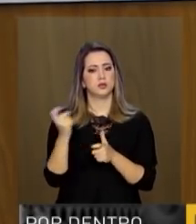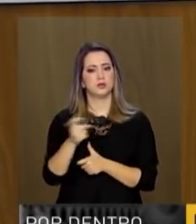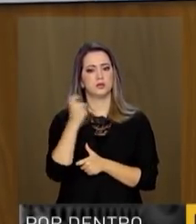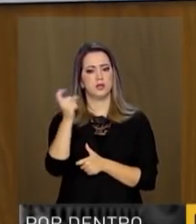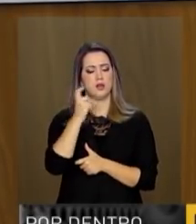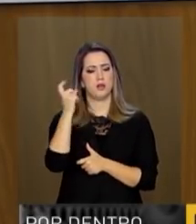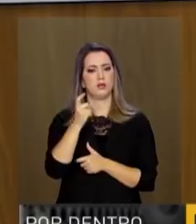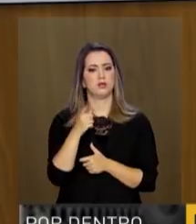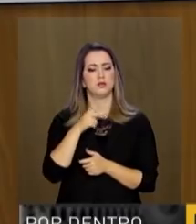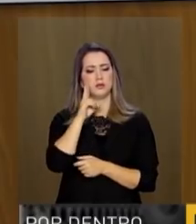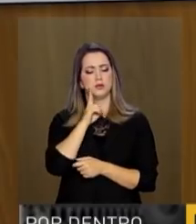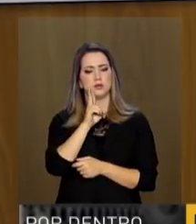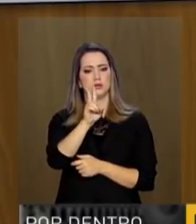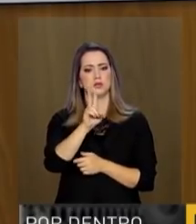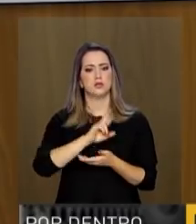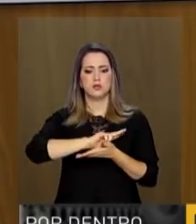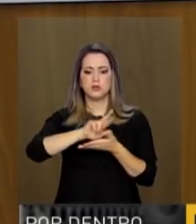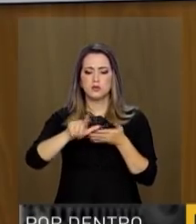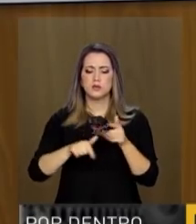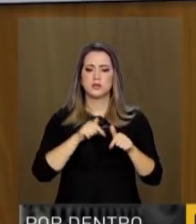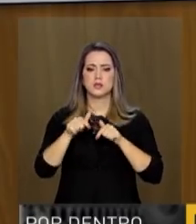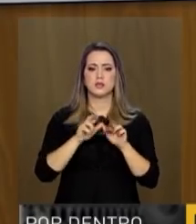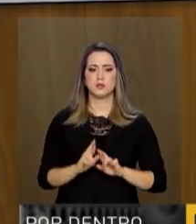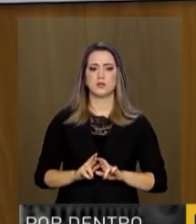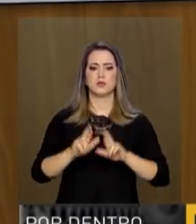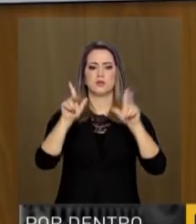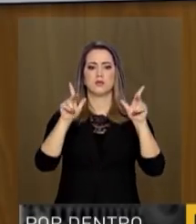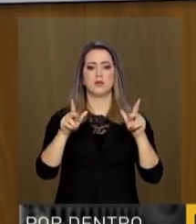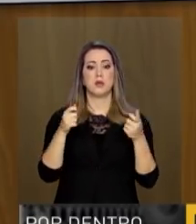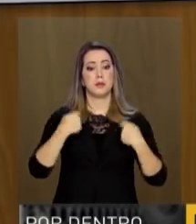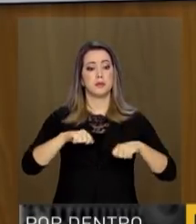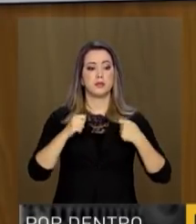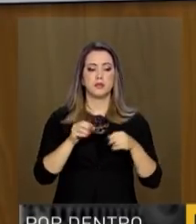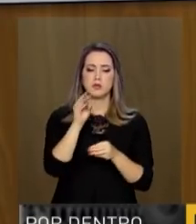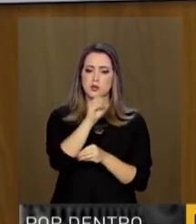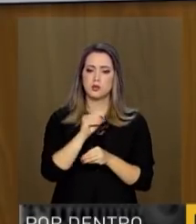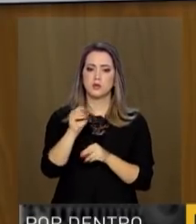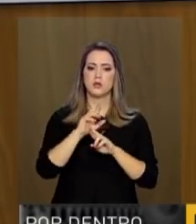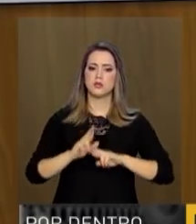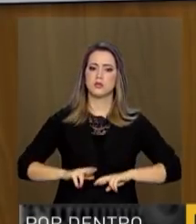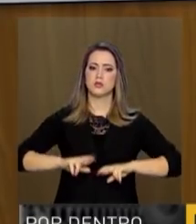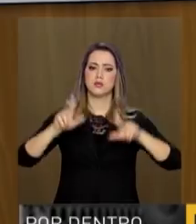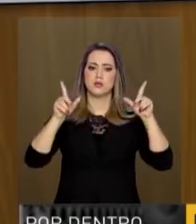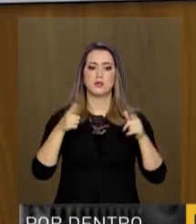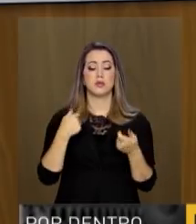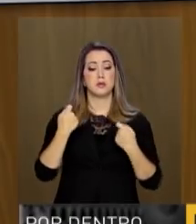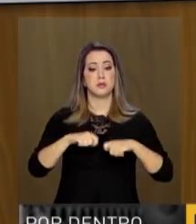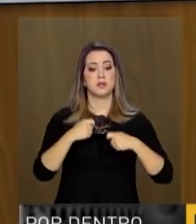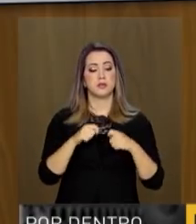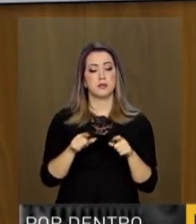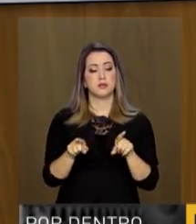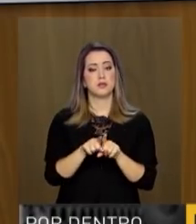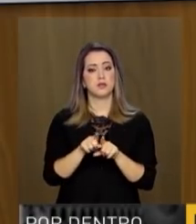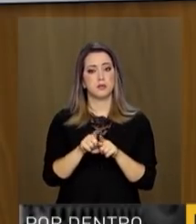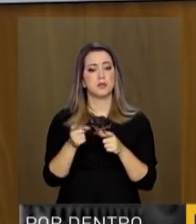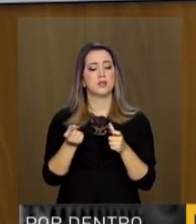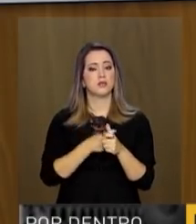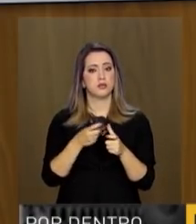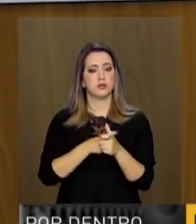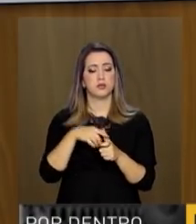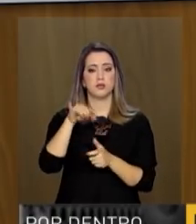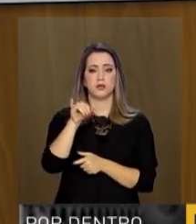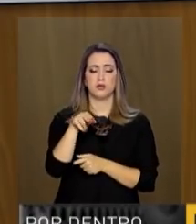tem na Previdência muito tratamento desigual, então a gente tem que corrigir desigualdades e tem que corrigir os déficits da Previdência. Veja só,